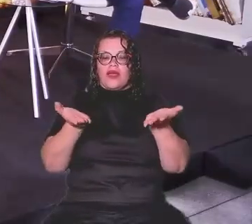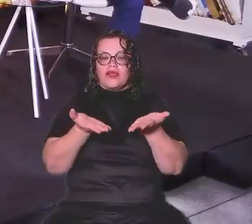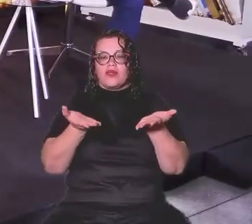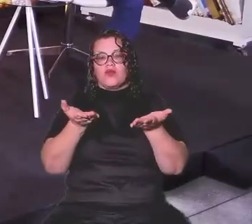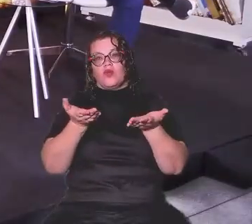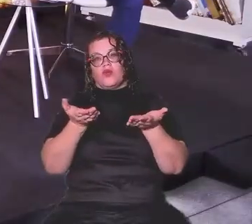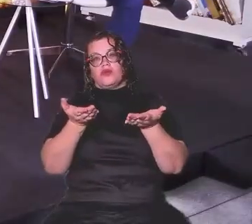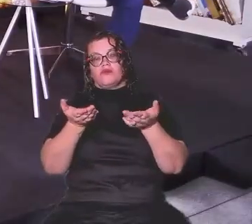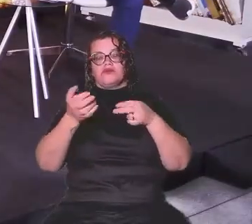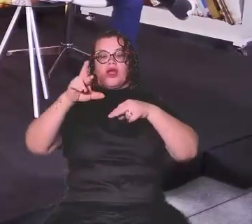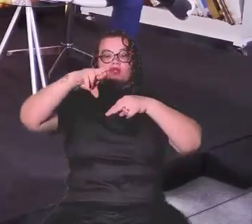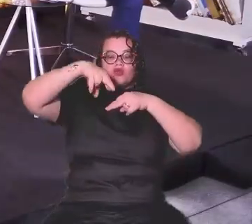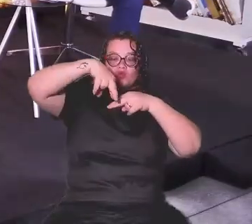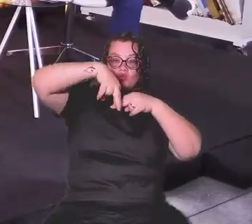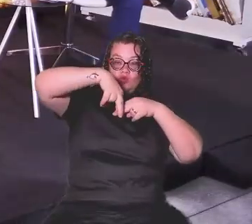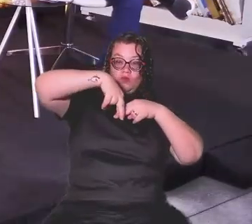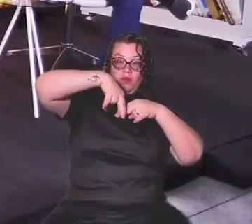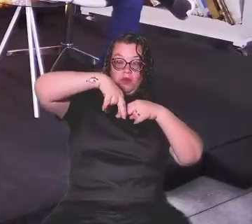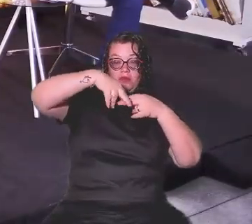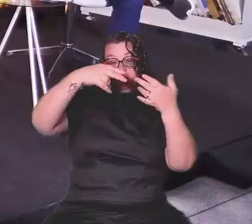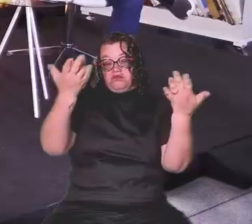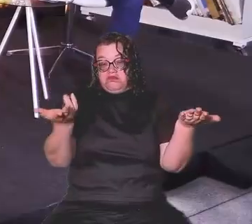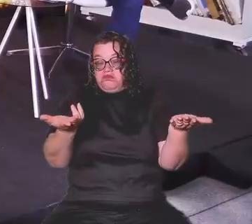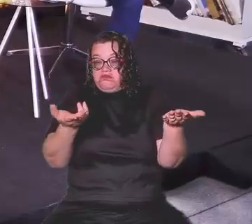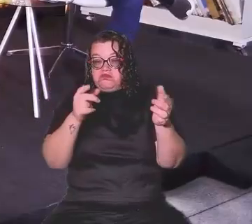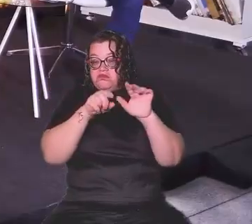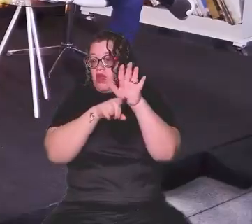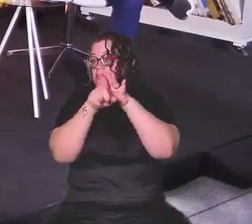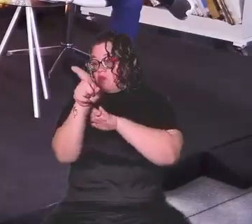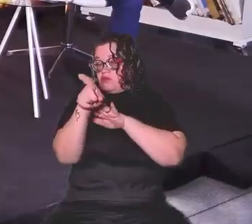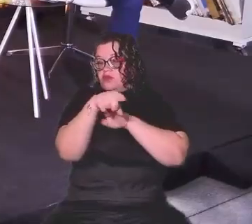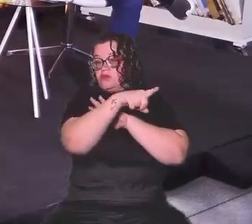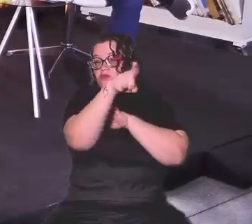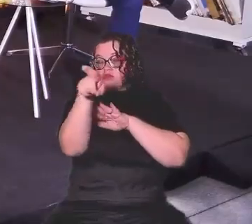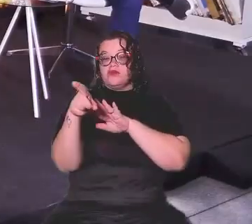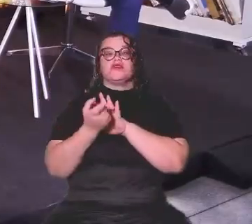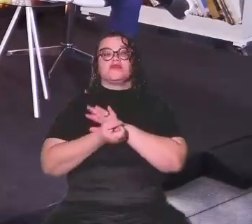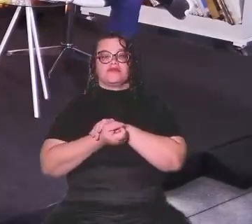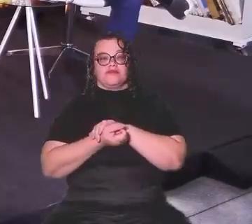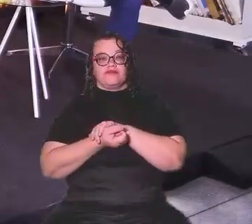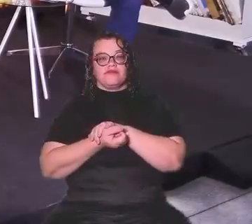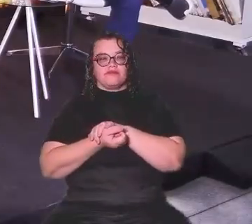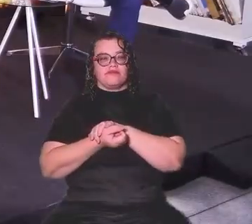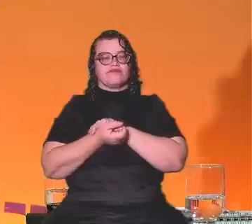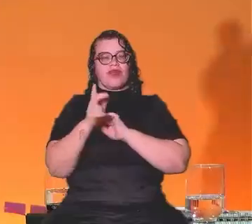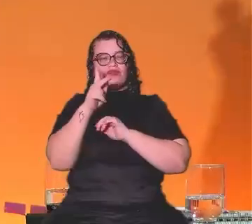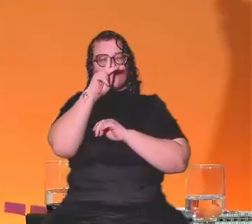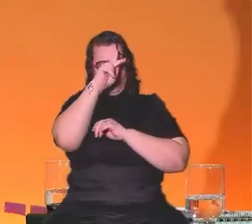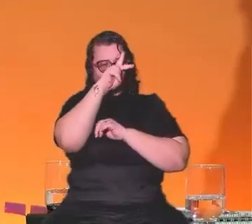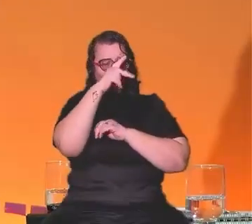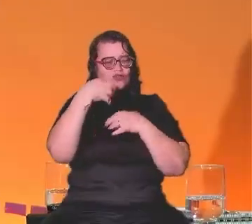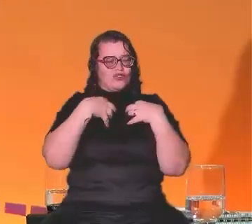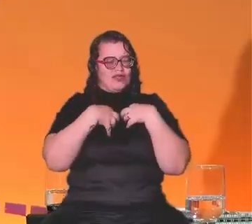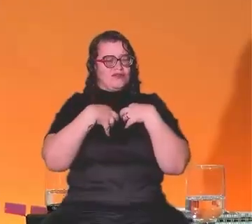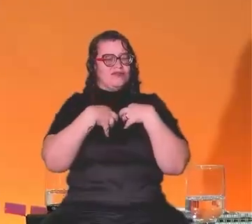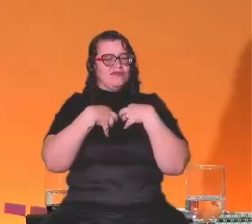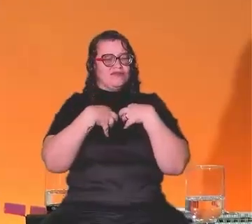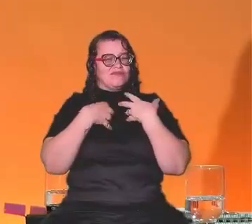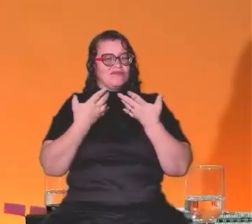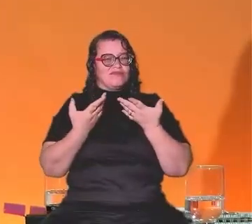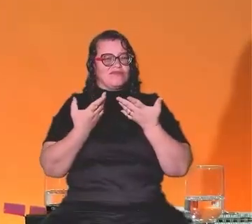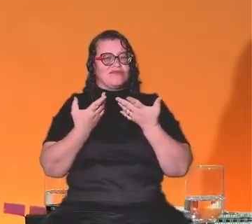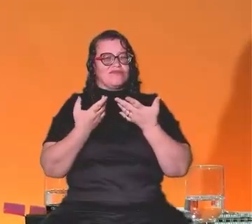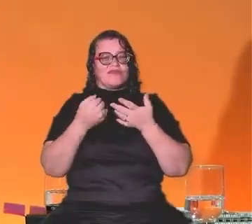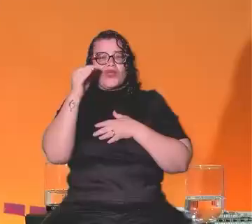Uma pergunta para vocês. É forte isso, né? Porque quem é